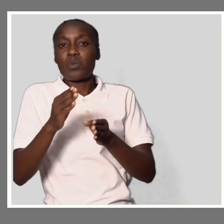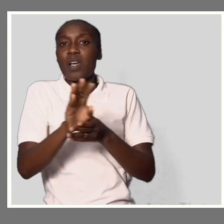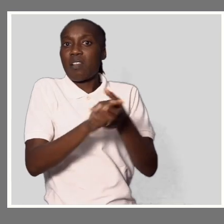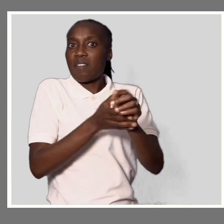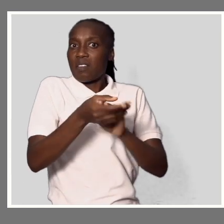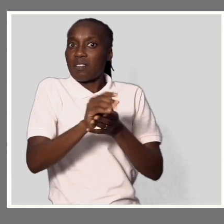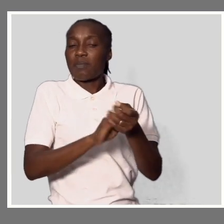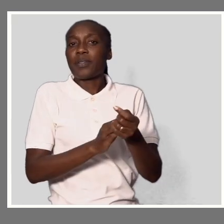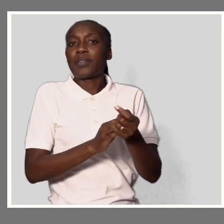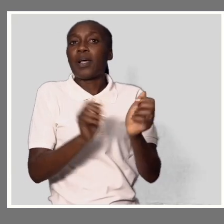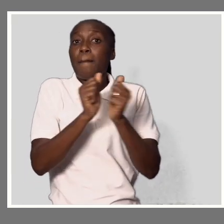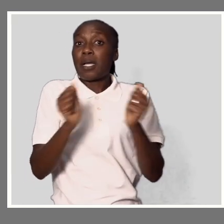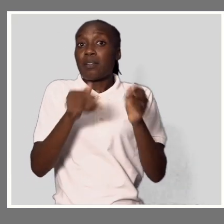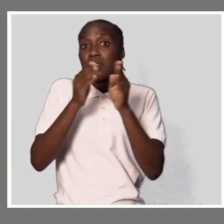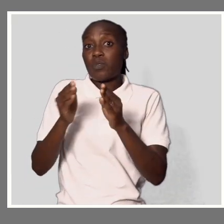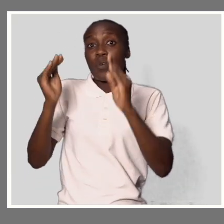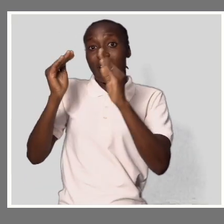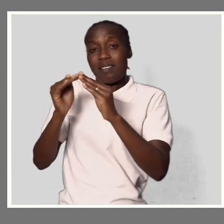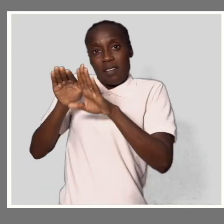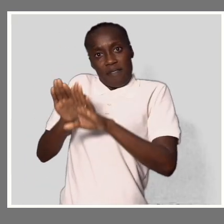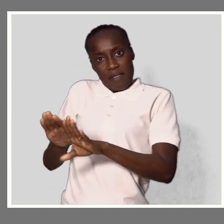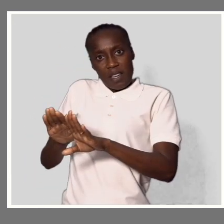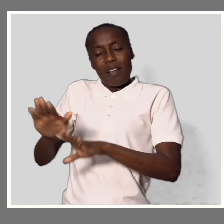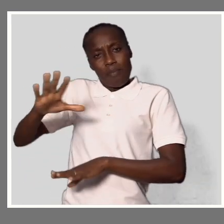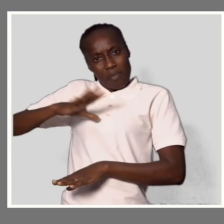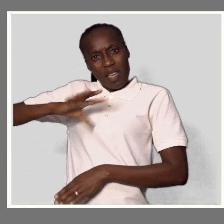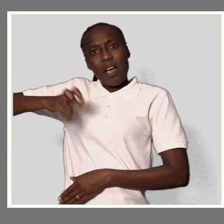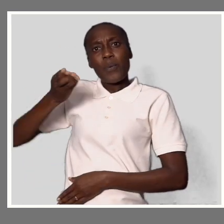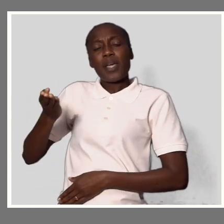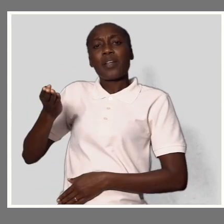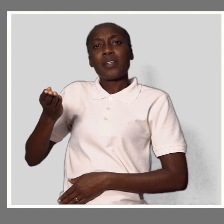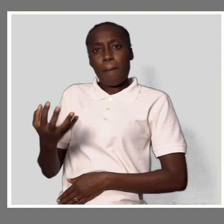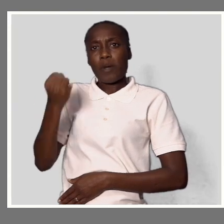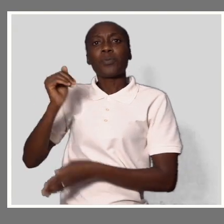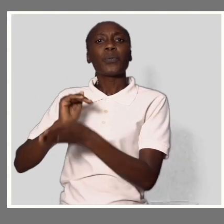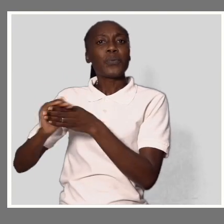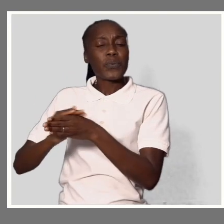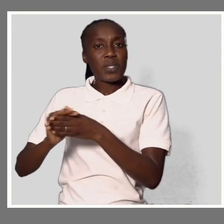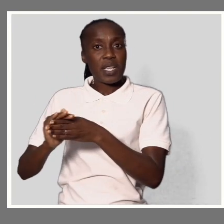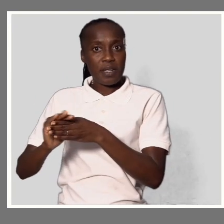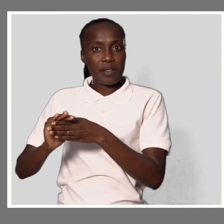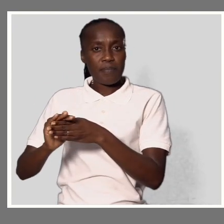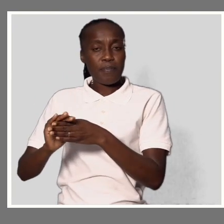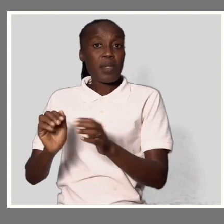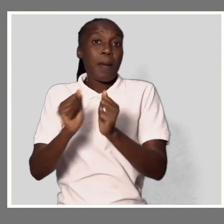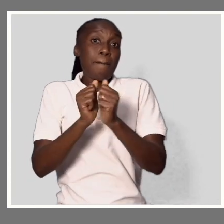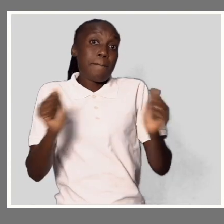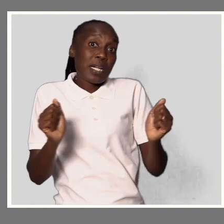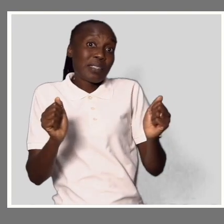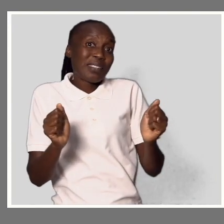E se as pessoas ficarem em casa, tem água para poderem usar nas suas próprias casas. Provavelmente não tenhamos água em